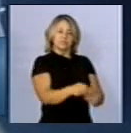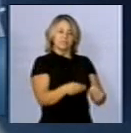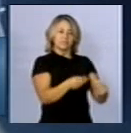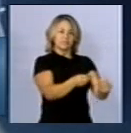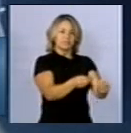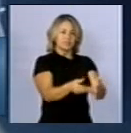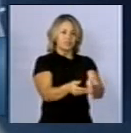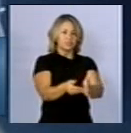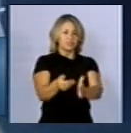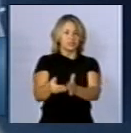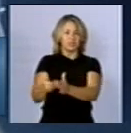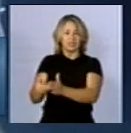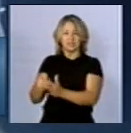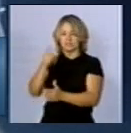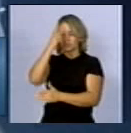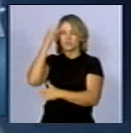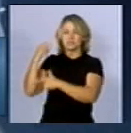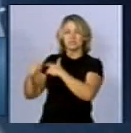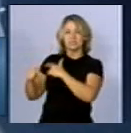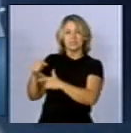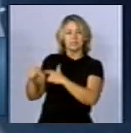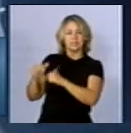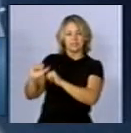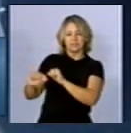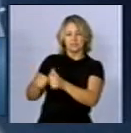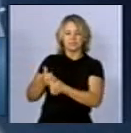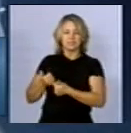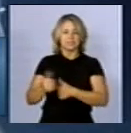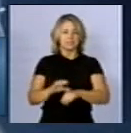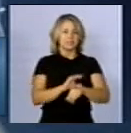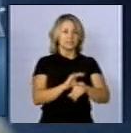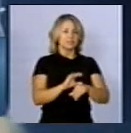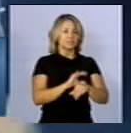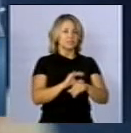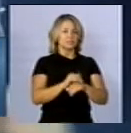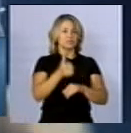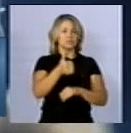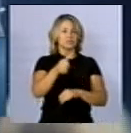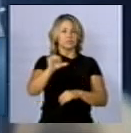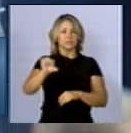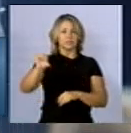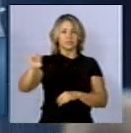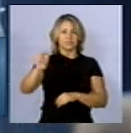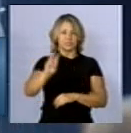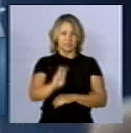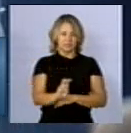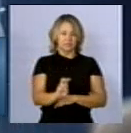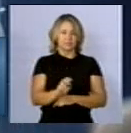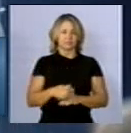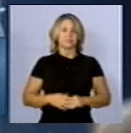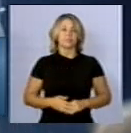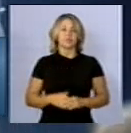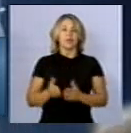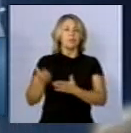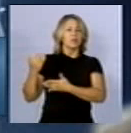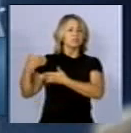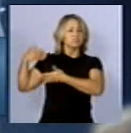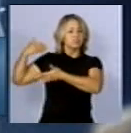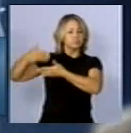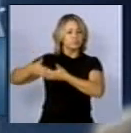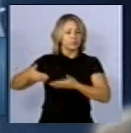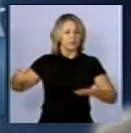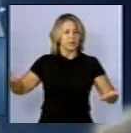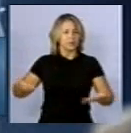retirado dos trabalhadores na reforma da Constituição de 1995 desde aquele momento